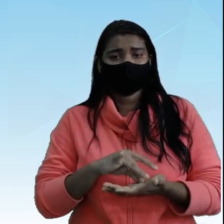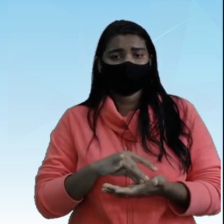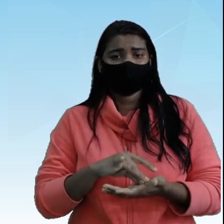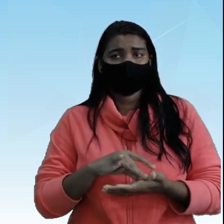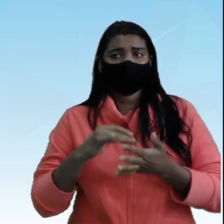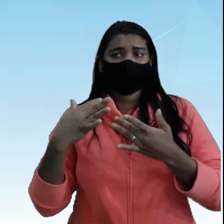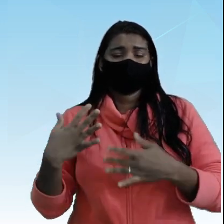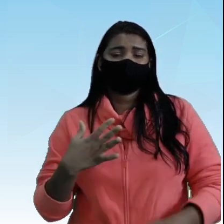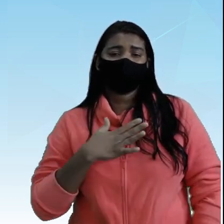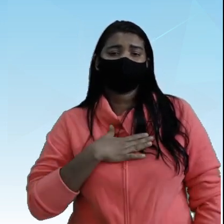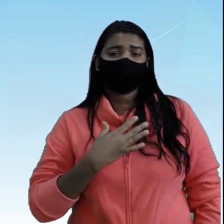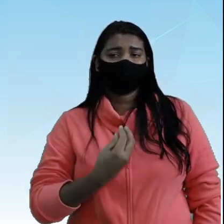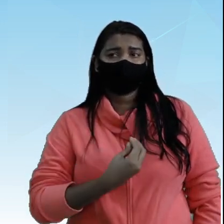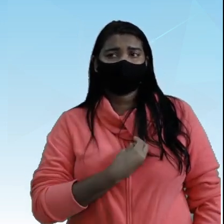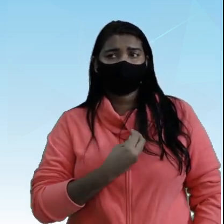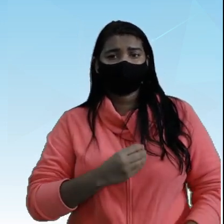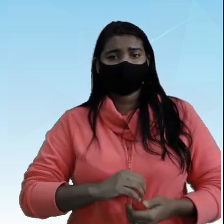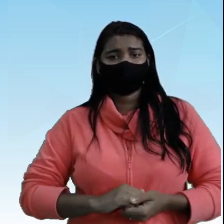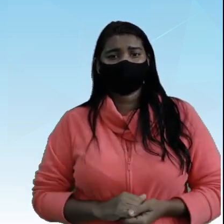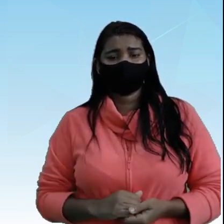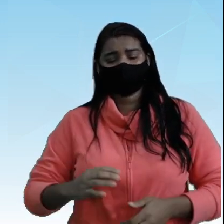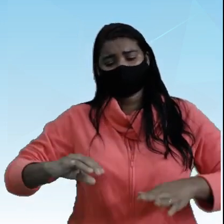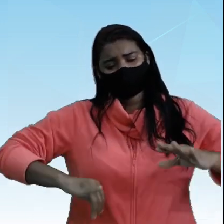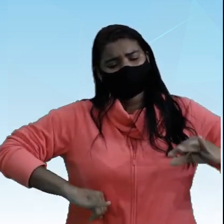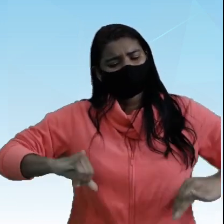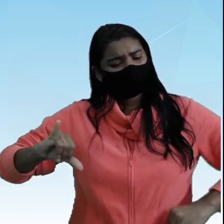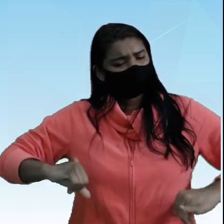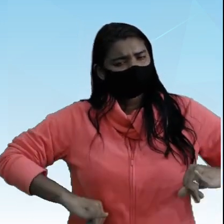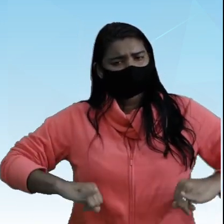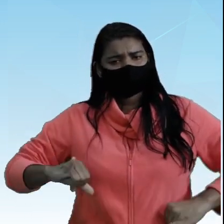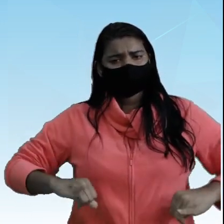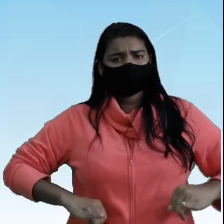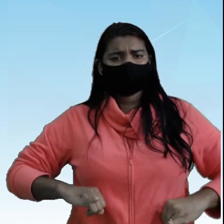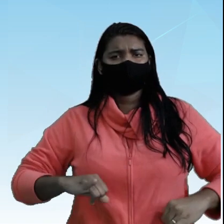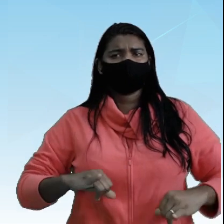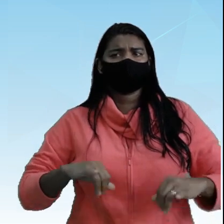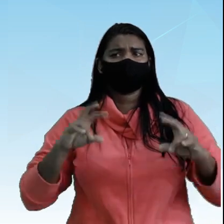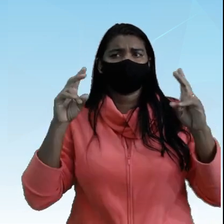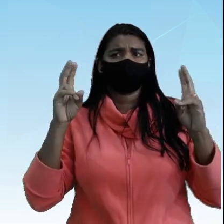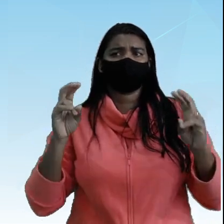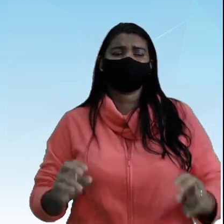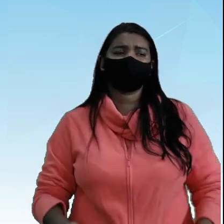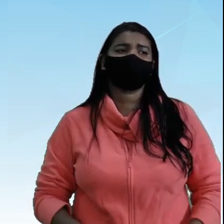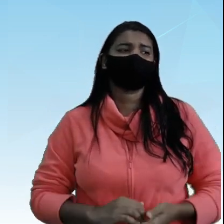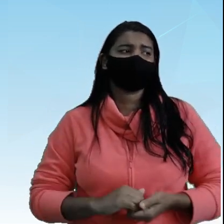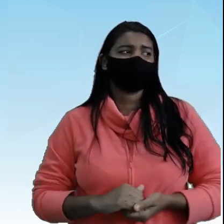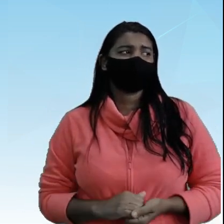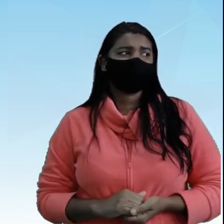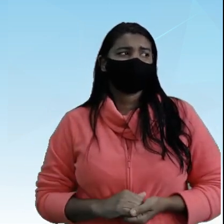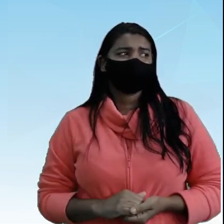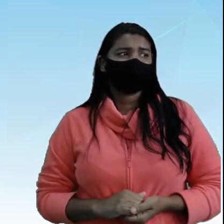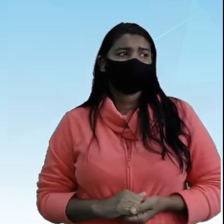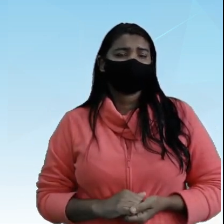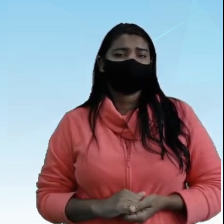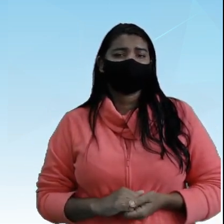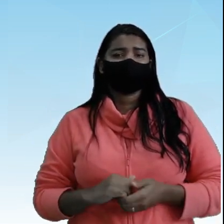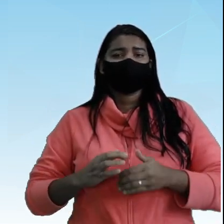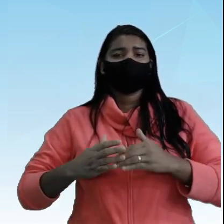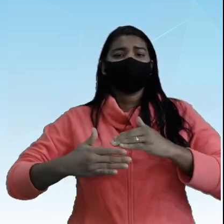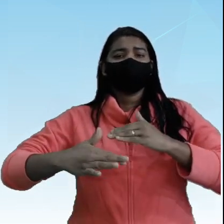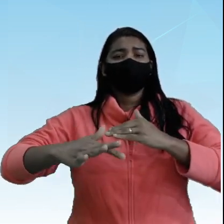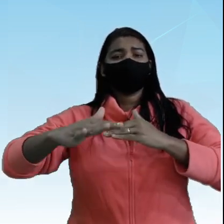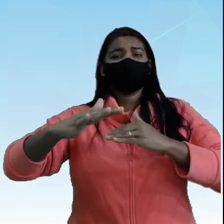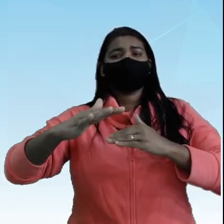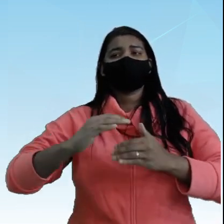assim, a minha vida é assim, muito sofrimento, aí boto reticências, É como se eu estivesse prolongando